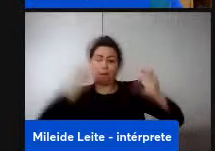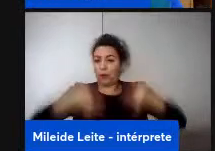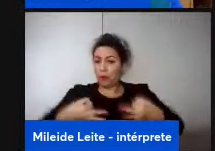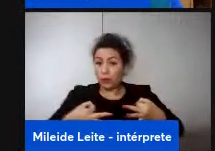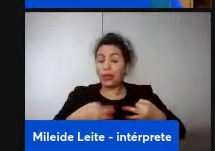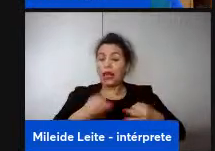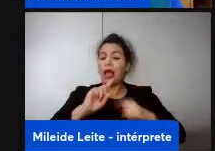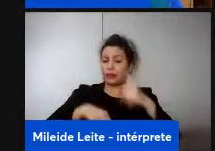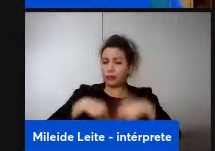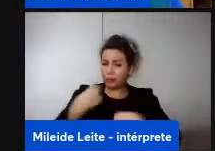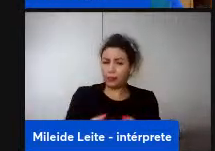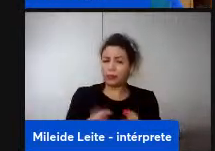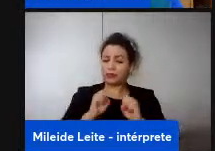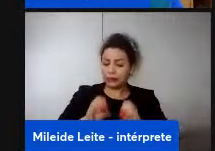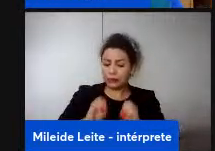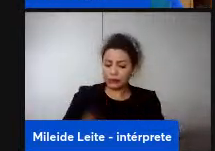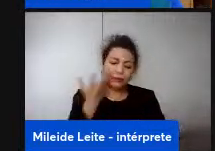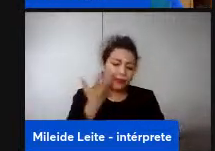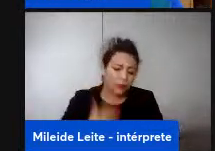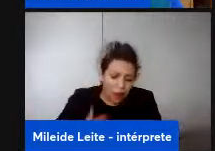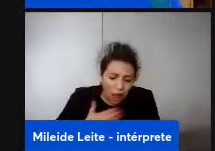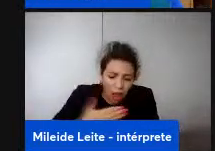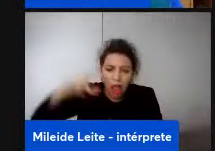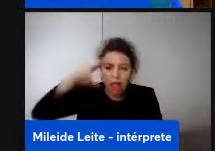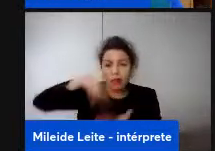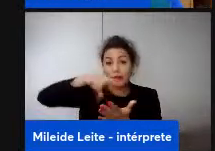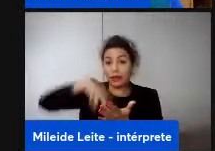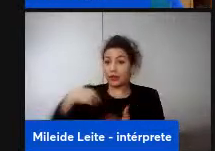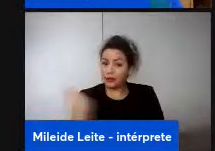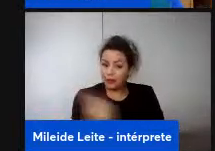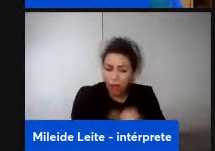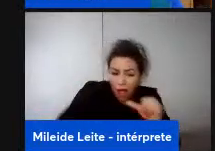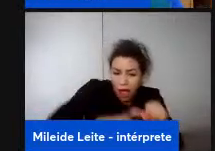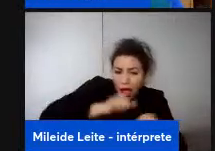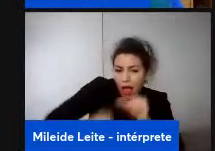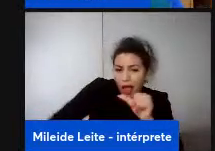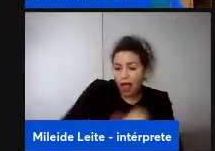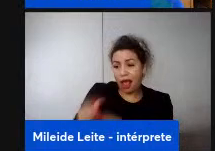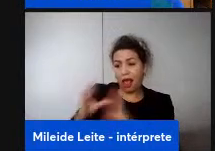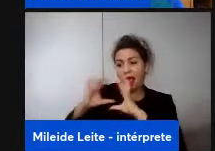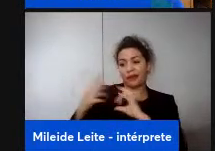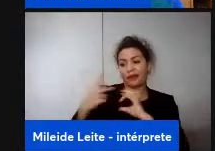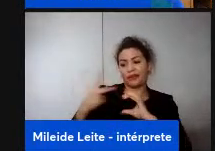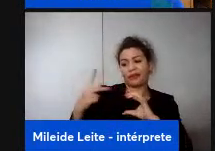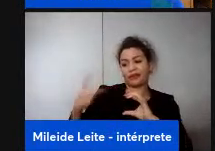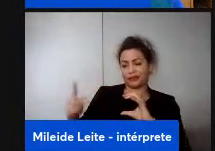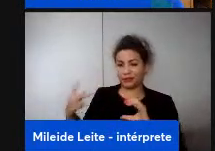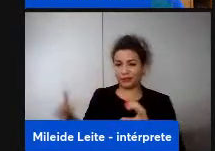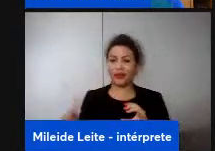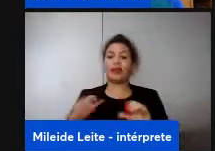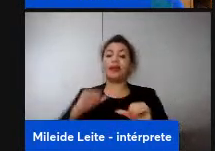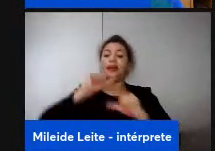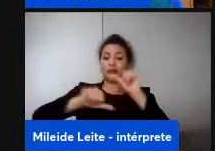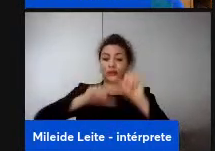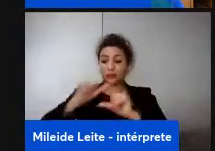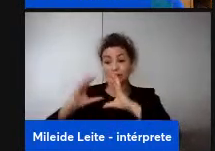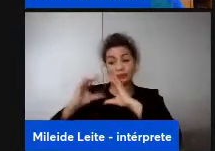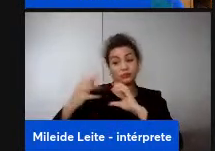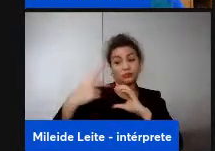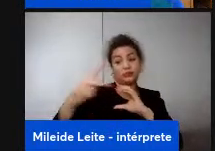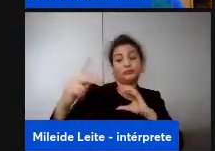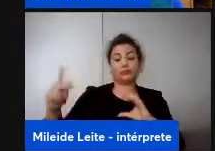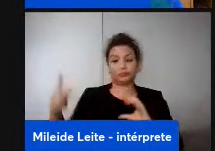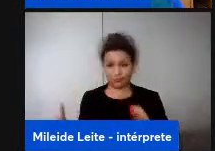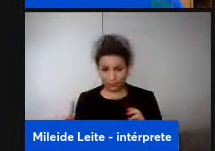nós ensinamos uma criança a ler, nós vamos transformar a cognição dessa pessoa, nós transformamos o cérebro dessa